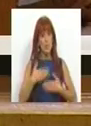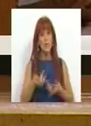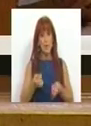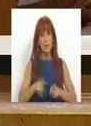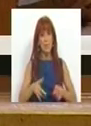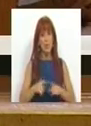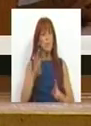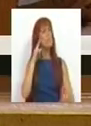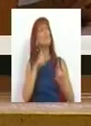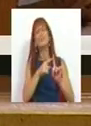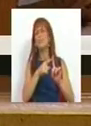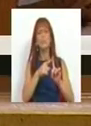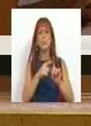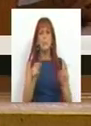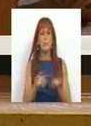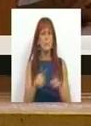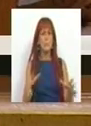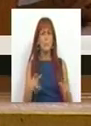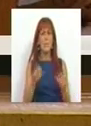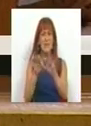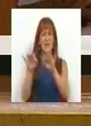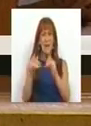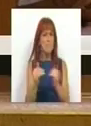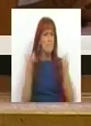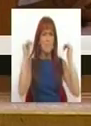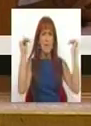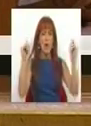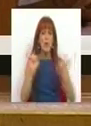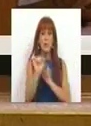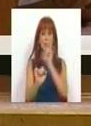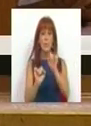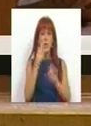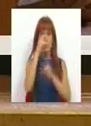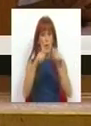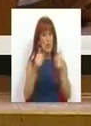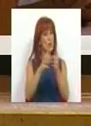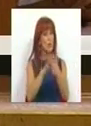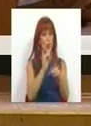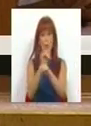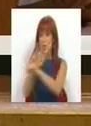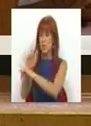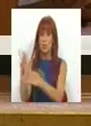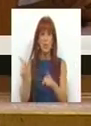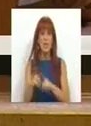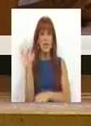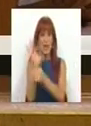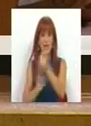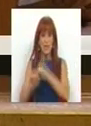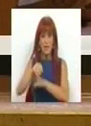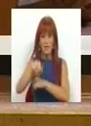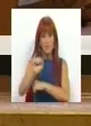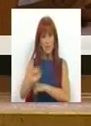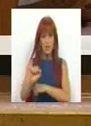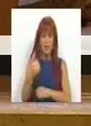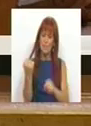profissional em prol de um bem comum maior, que são os seus concidadãos e a sua freguesia.